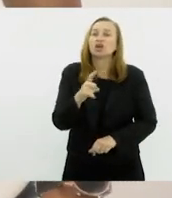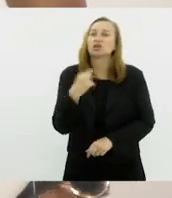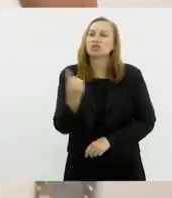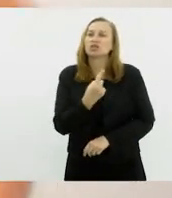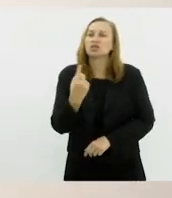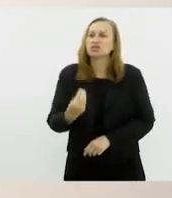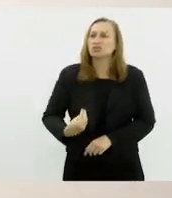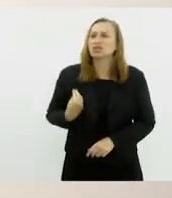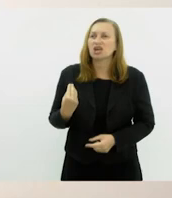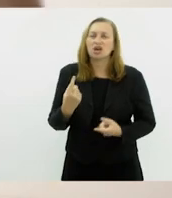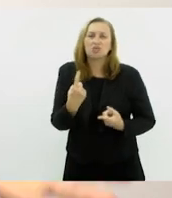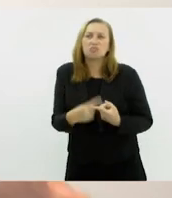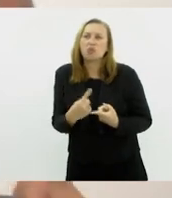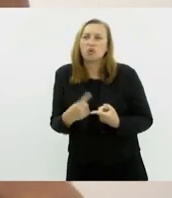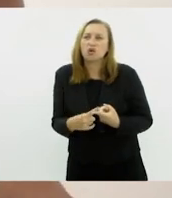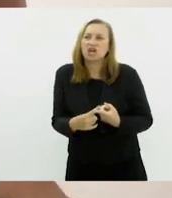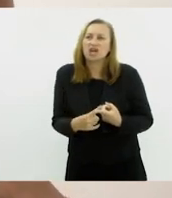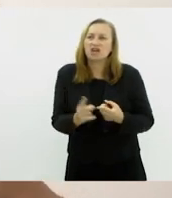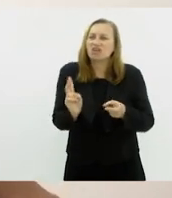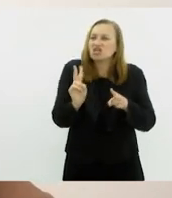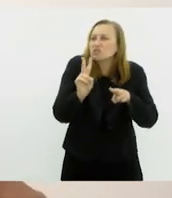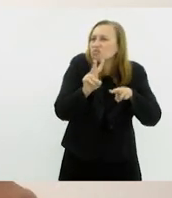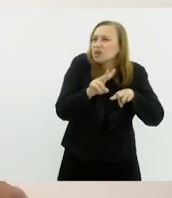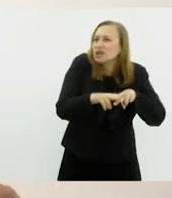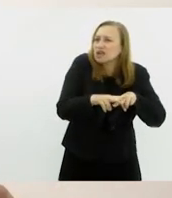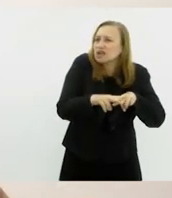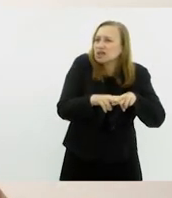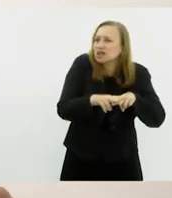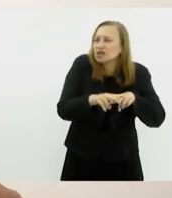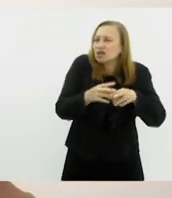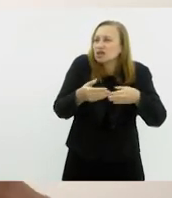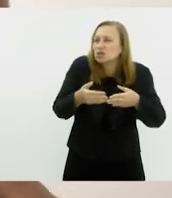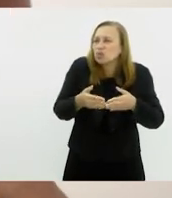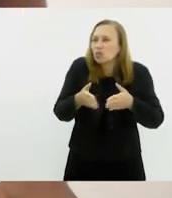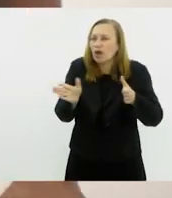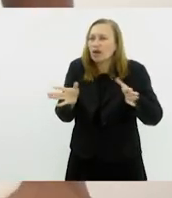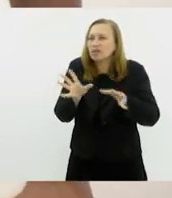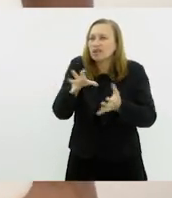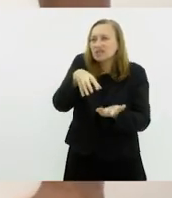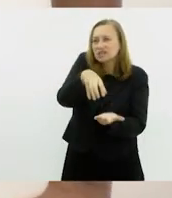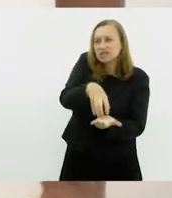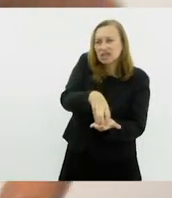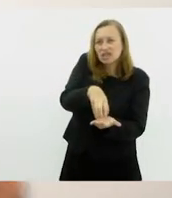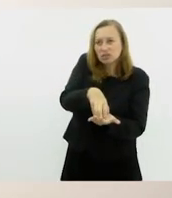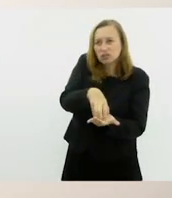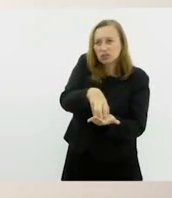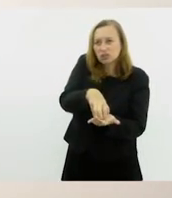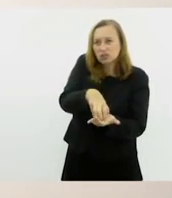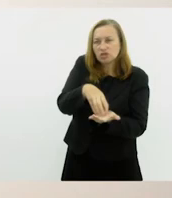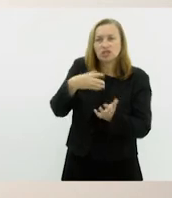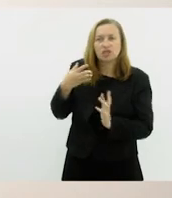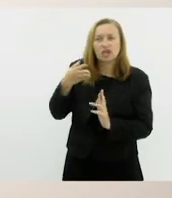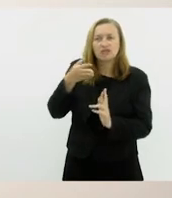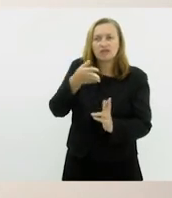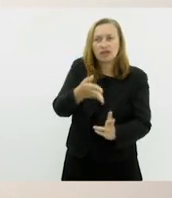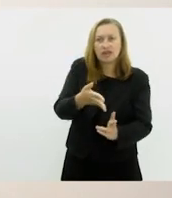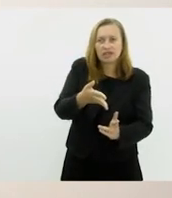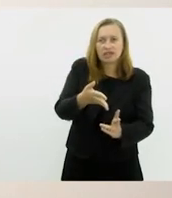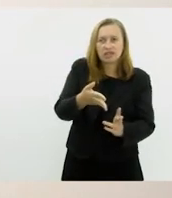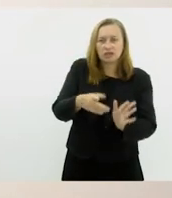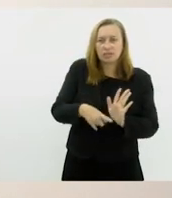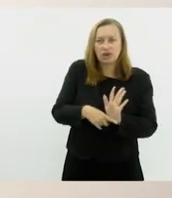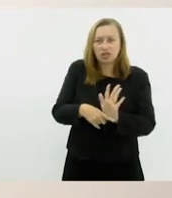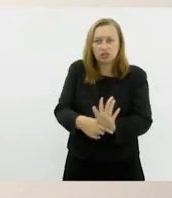por que que em vez de grade não abre centro de comunidade não abre não bota mais